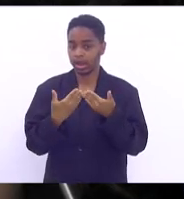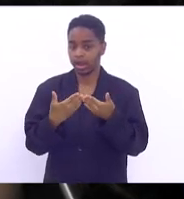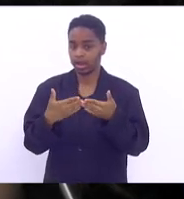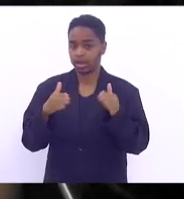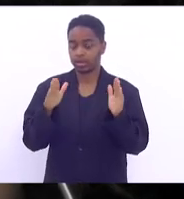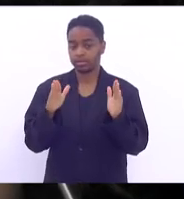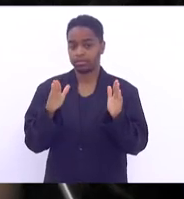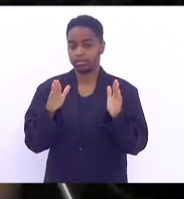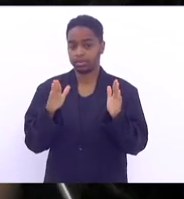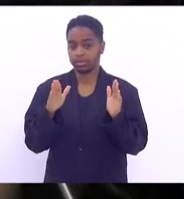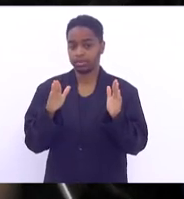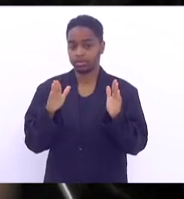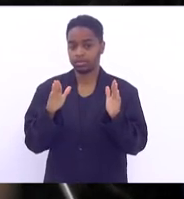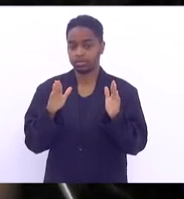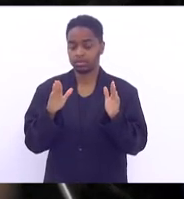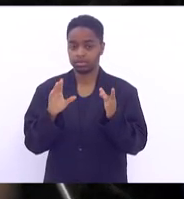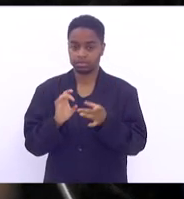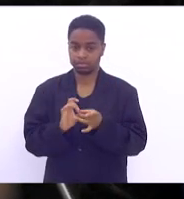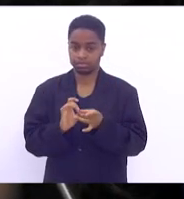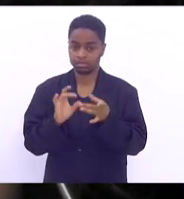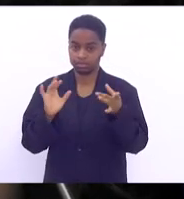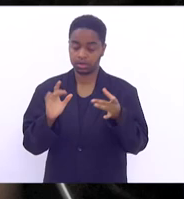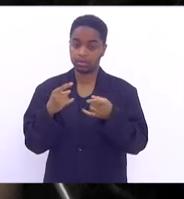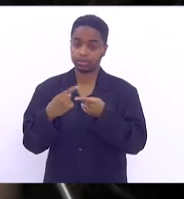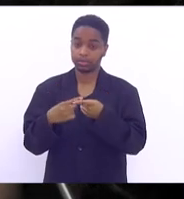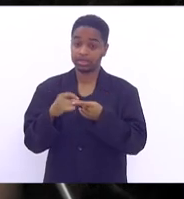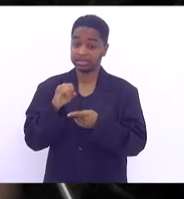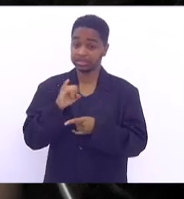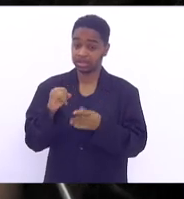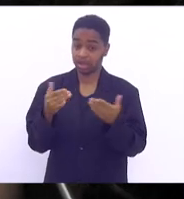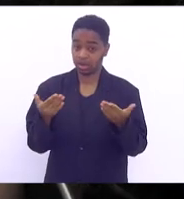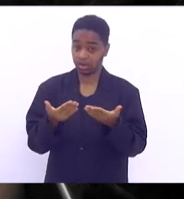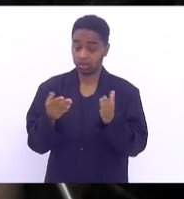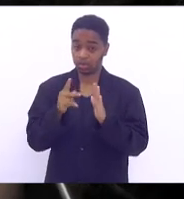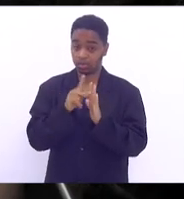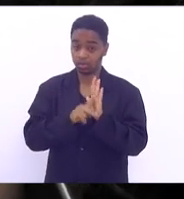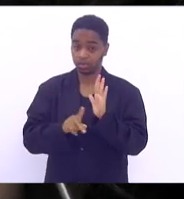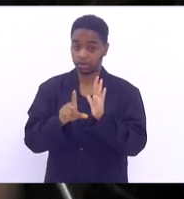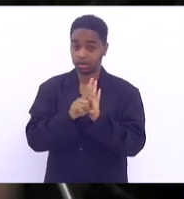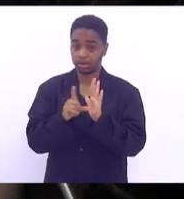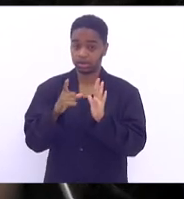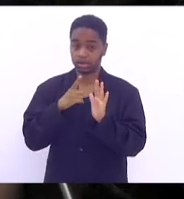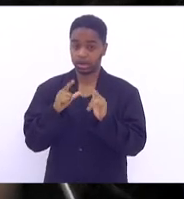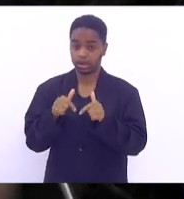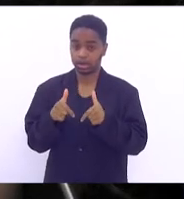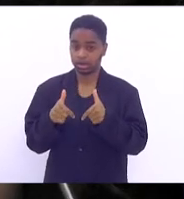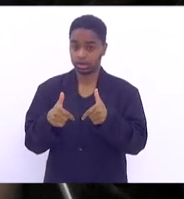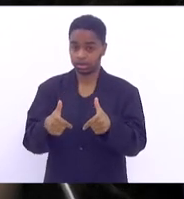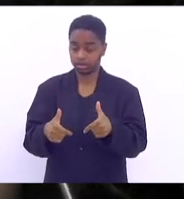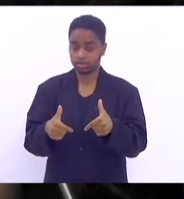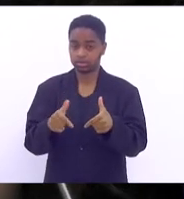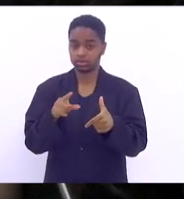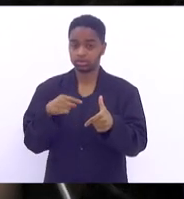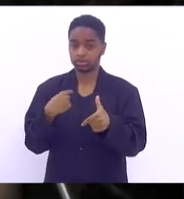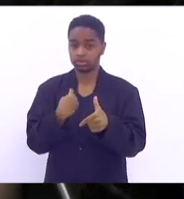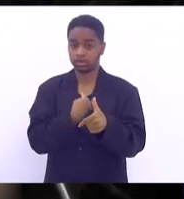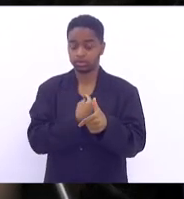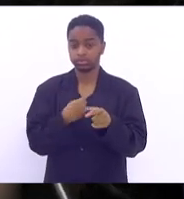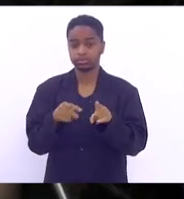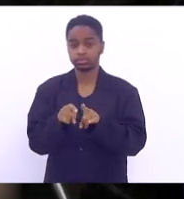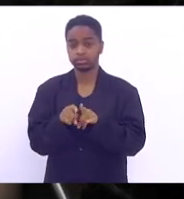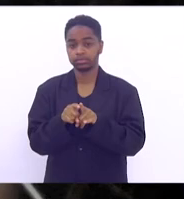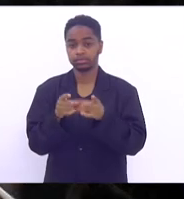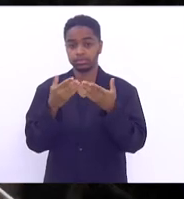prerrogativa, porque se passa nesse momento esse projeto de lei, essa iniciativa, a gente vai estar aberto para abrir